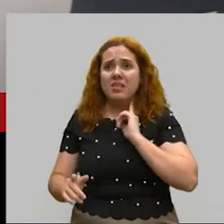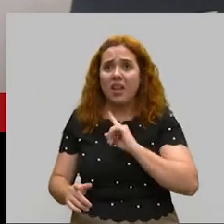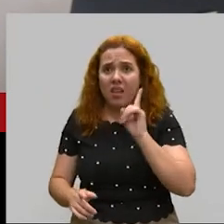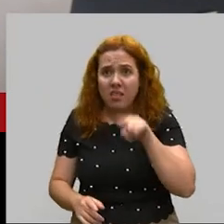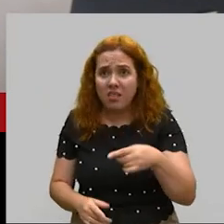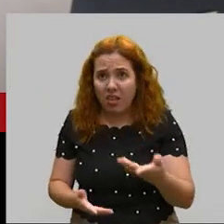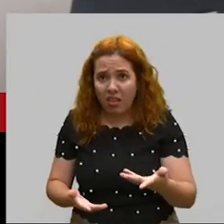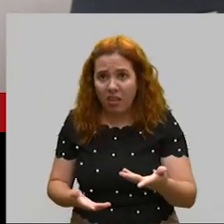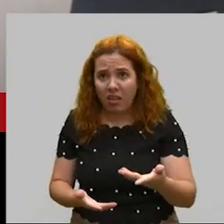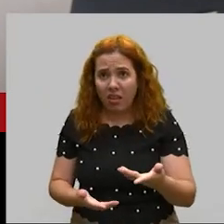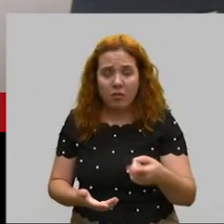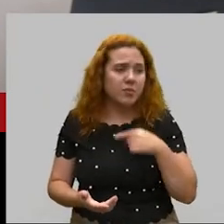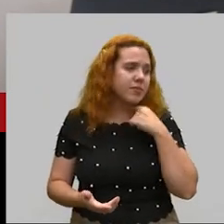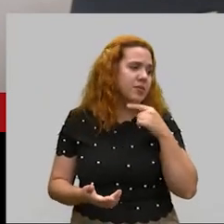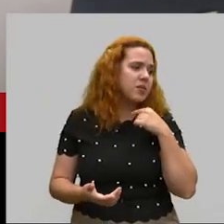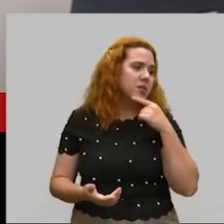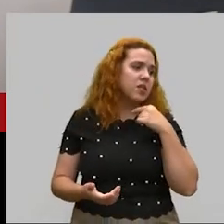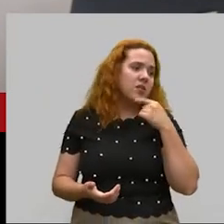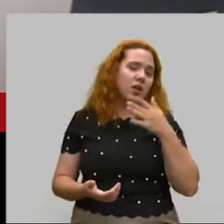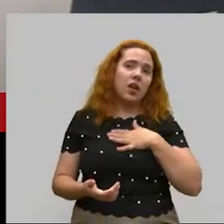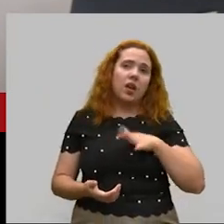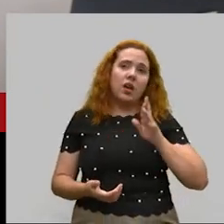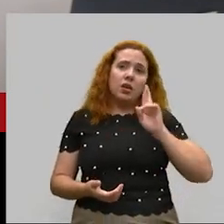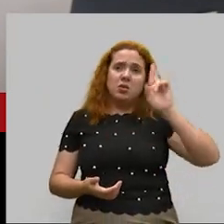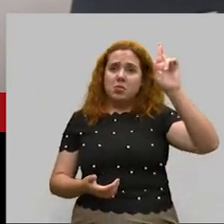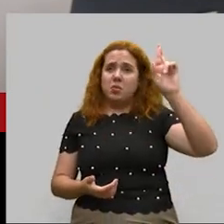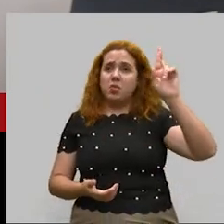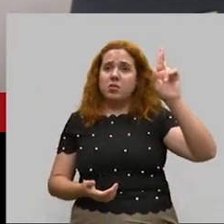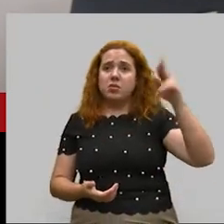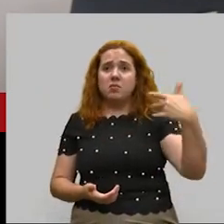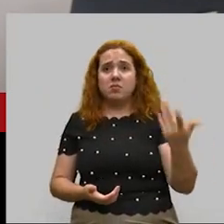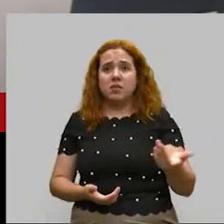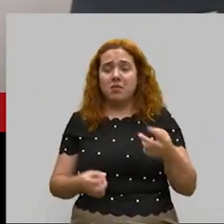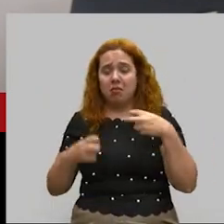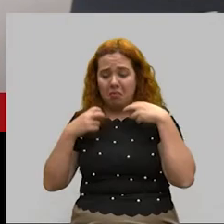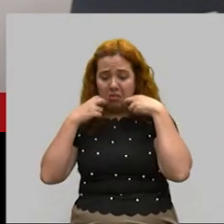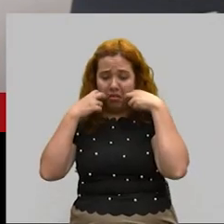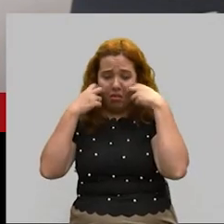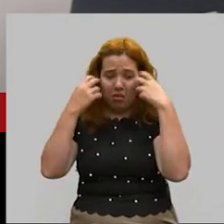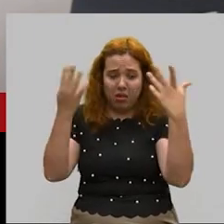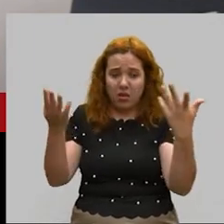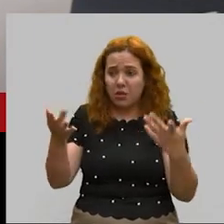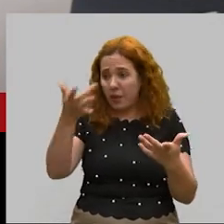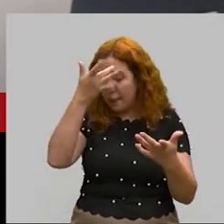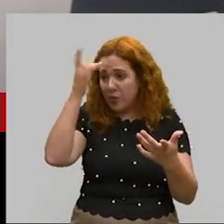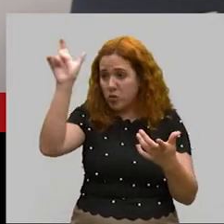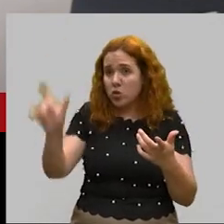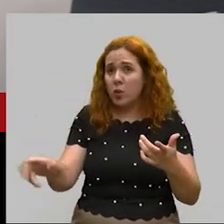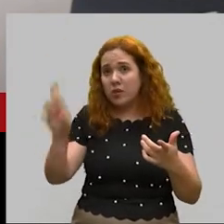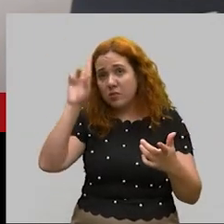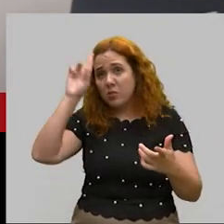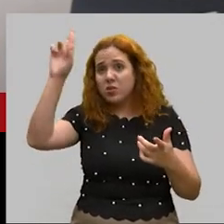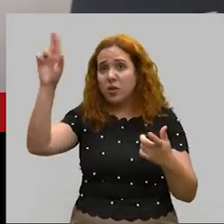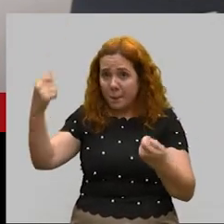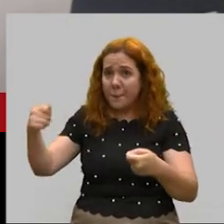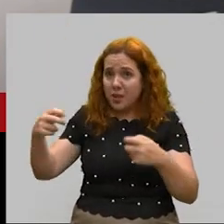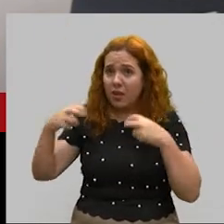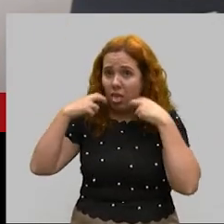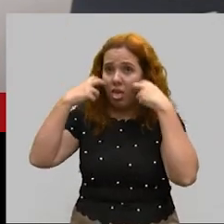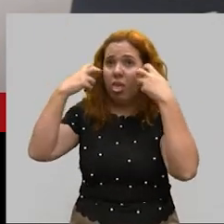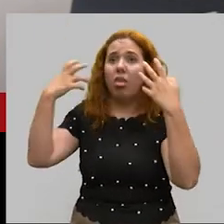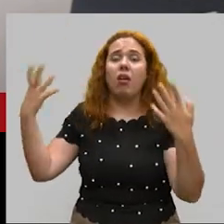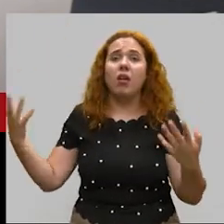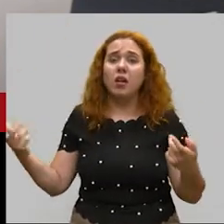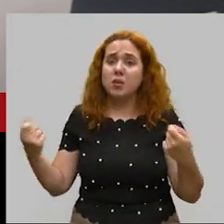vergonha e eu que não sou a responsável por nada disso fiquei com vergonha imagine Quem é responsável por isso a gente precisa superar essa